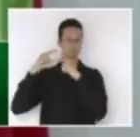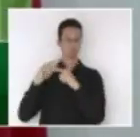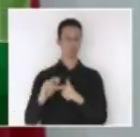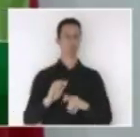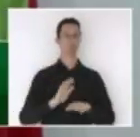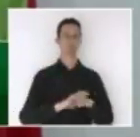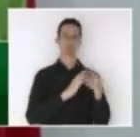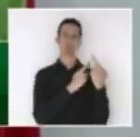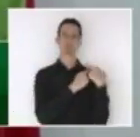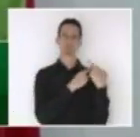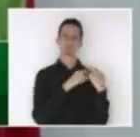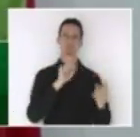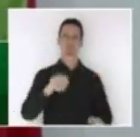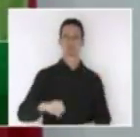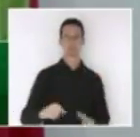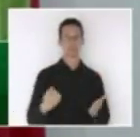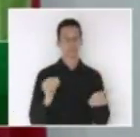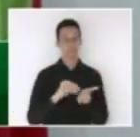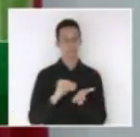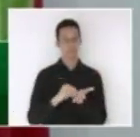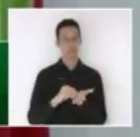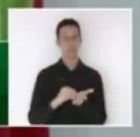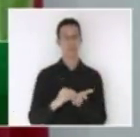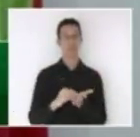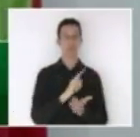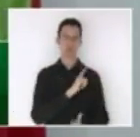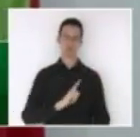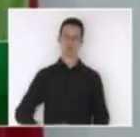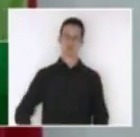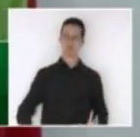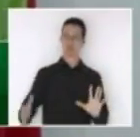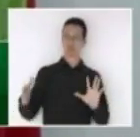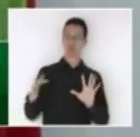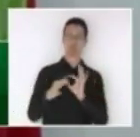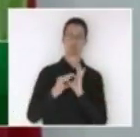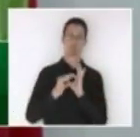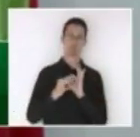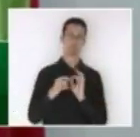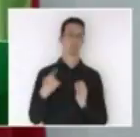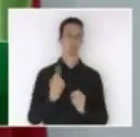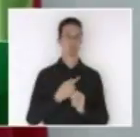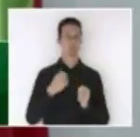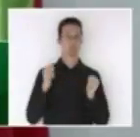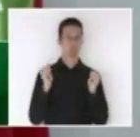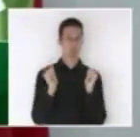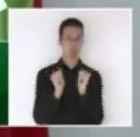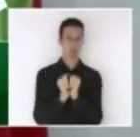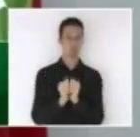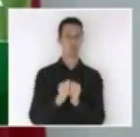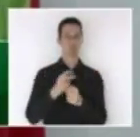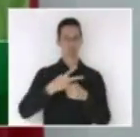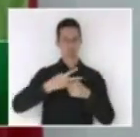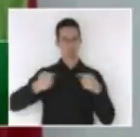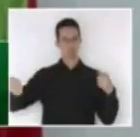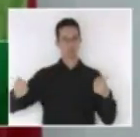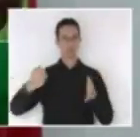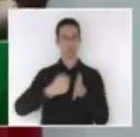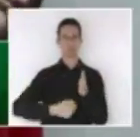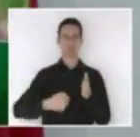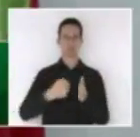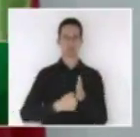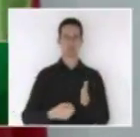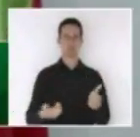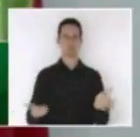que o governo se integre junto a nós e nós possamos, de mãos dadas, poder vencer essas batalhas. Vou